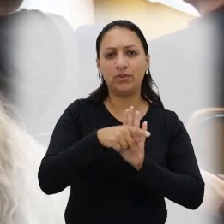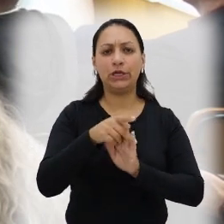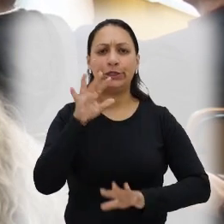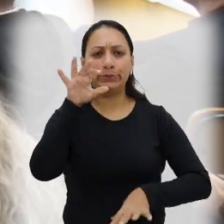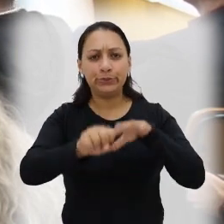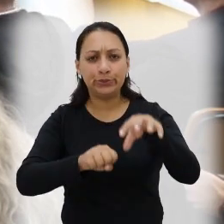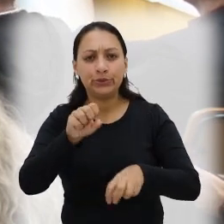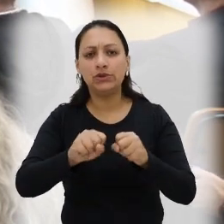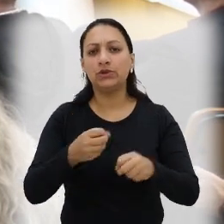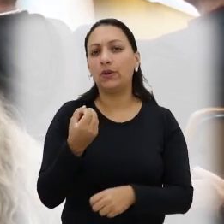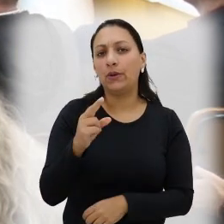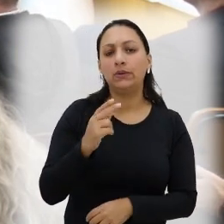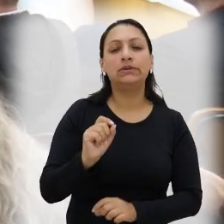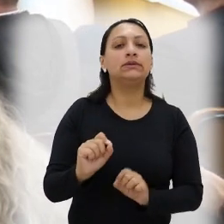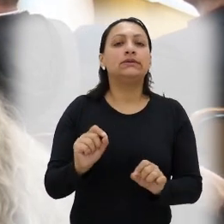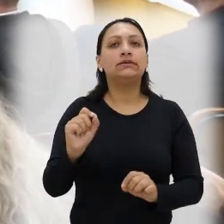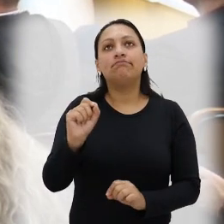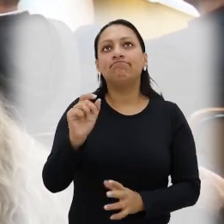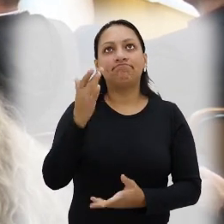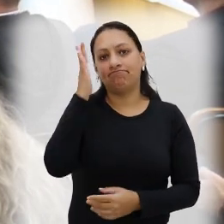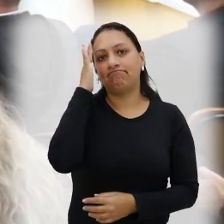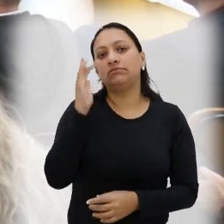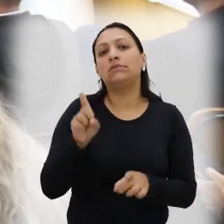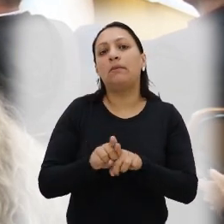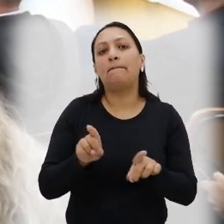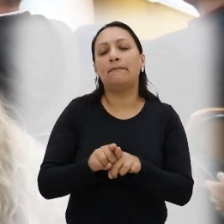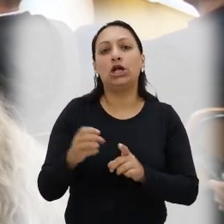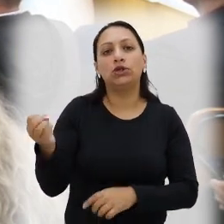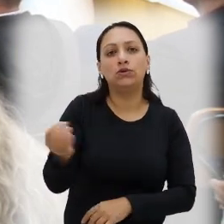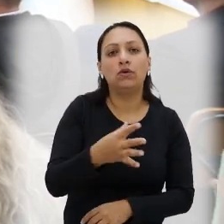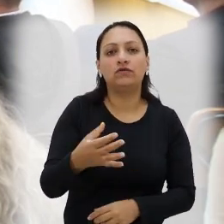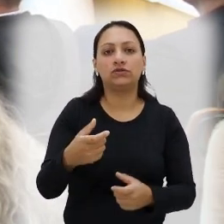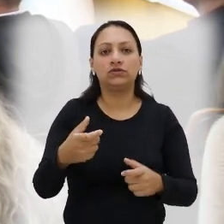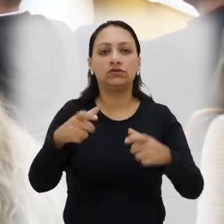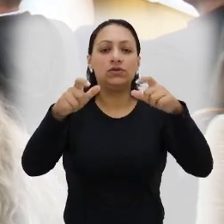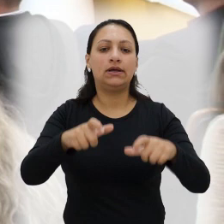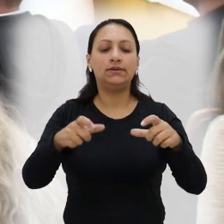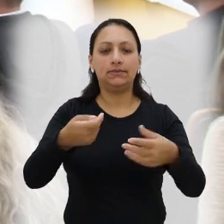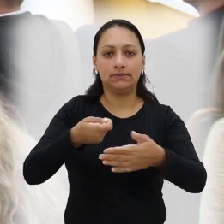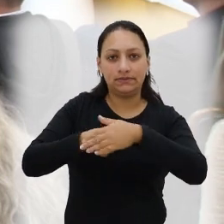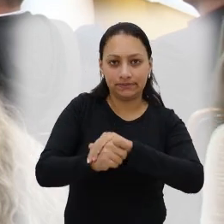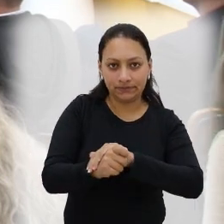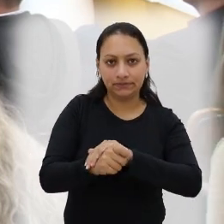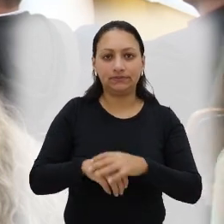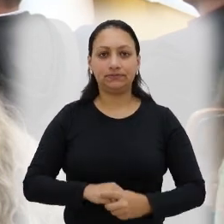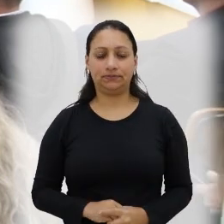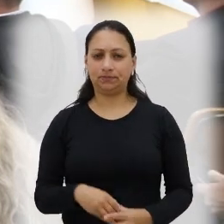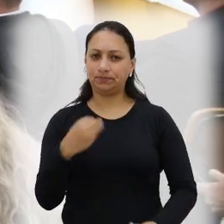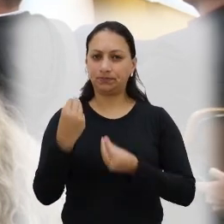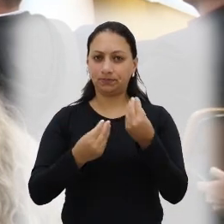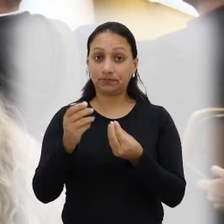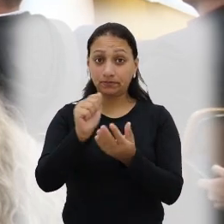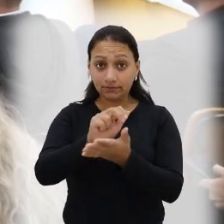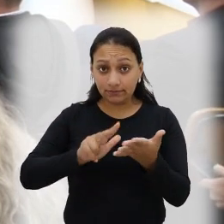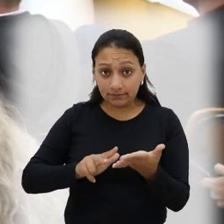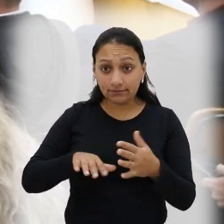quem sabe, novas fontes de investimento. Como é que a gente avalia, então?